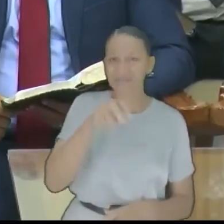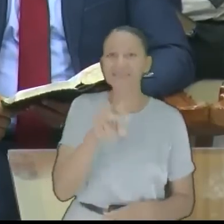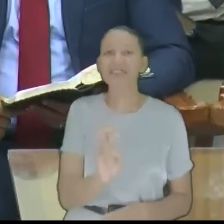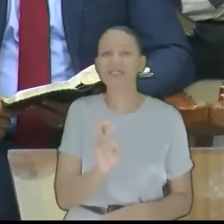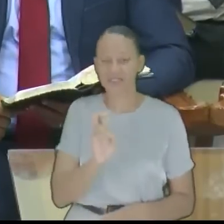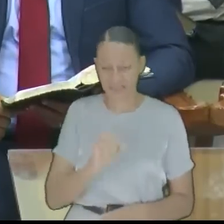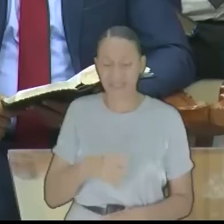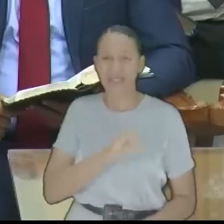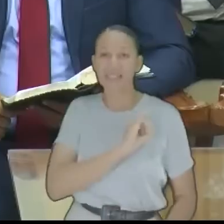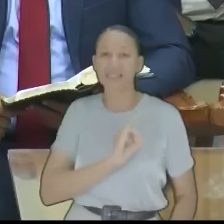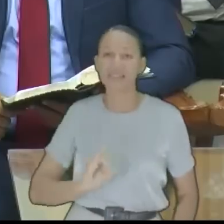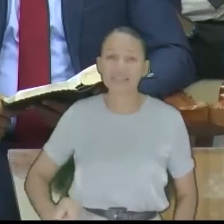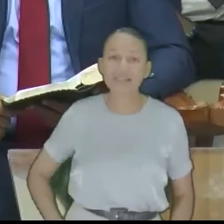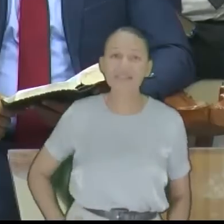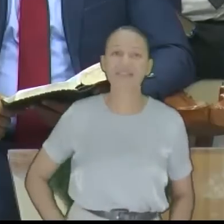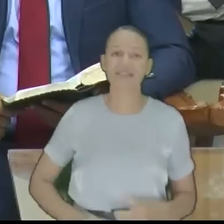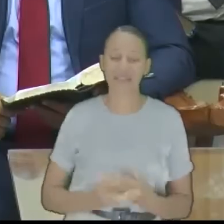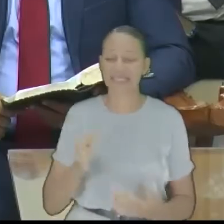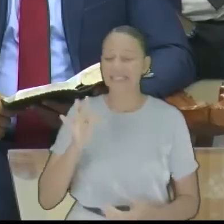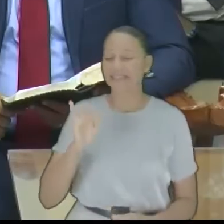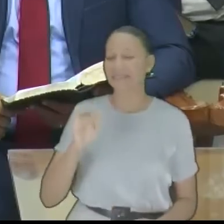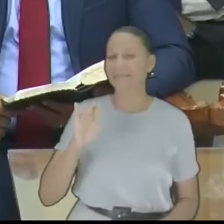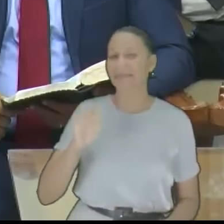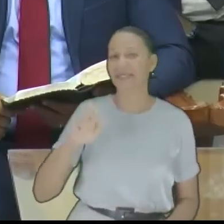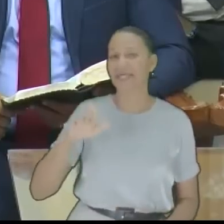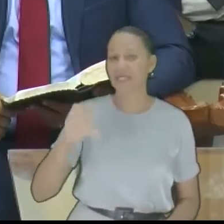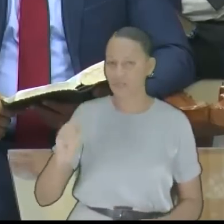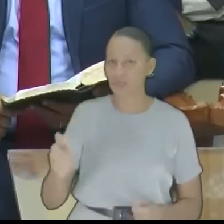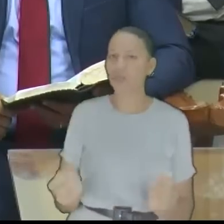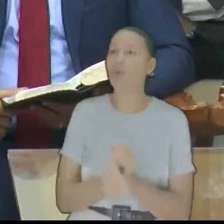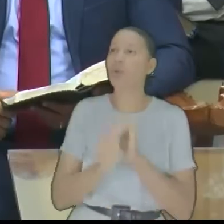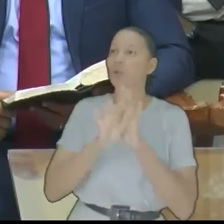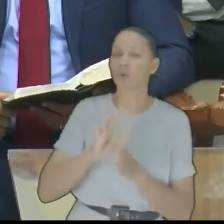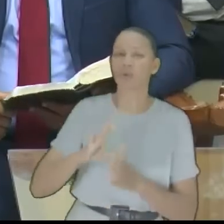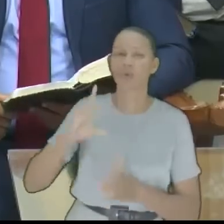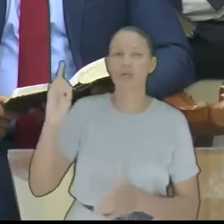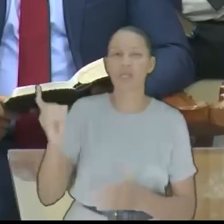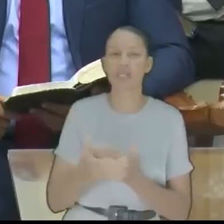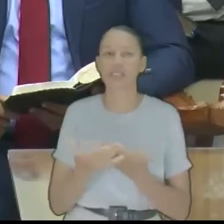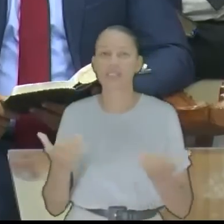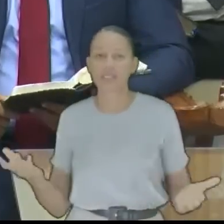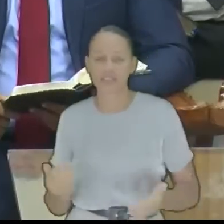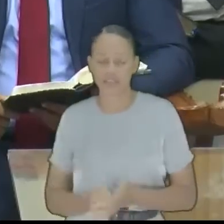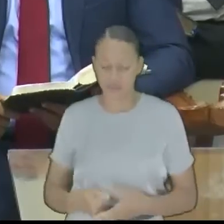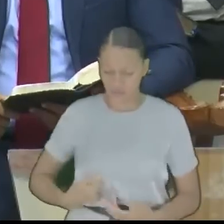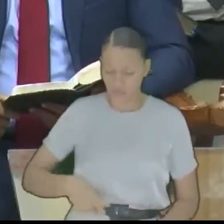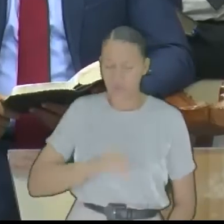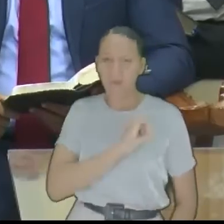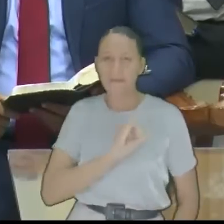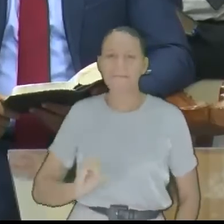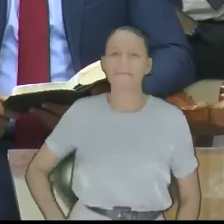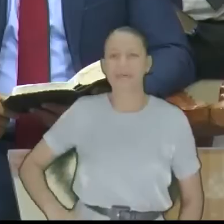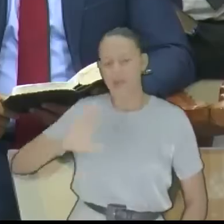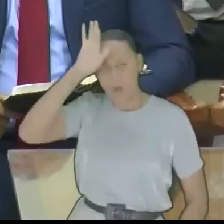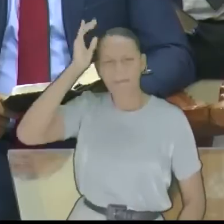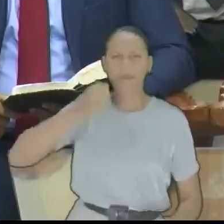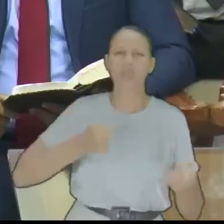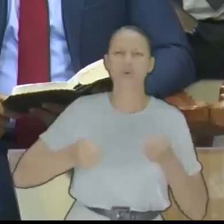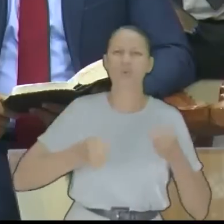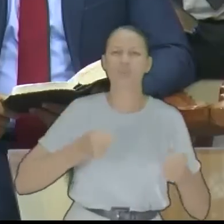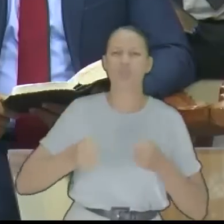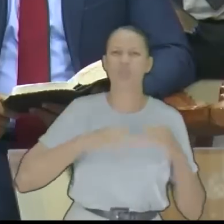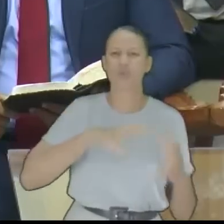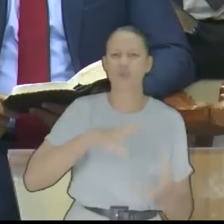do império de Tibério, glória a Deus, quando o império romano dominava o mundo,